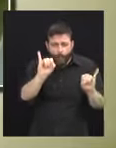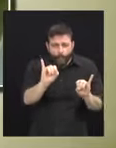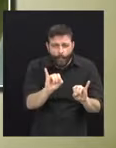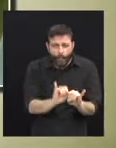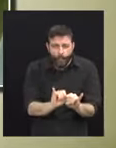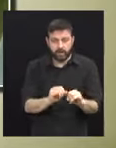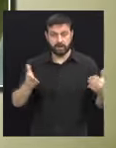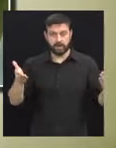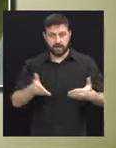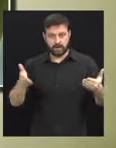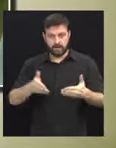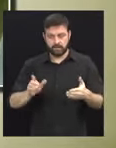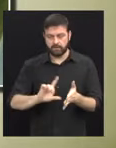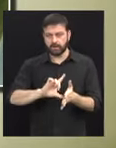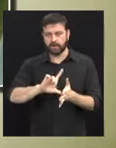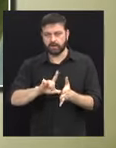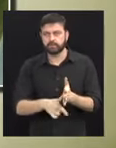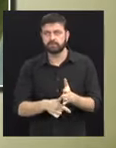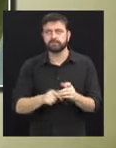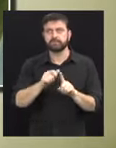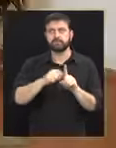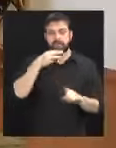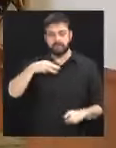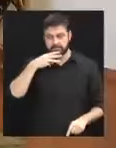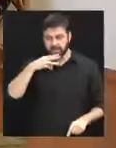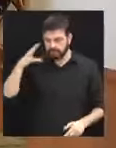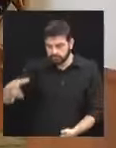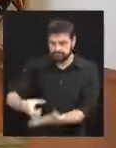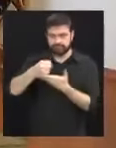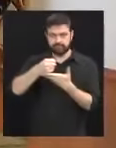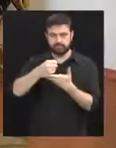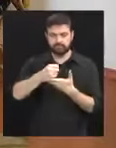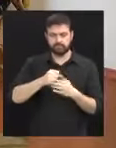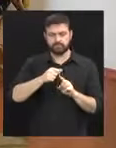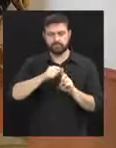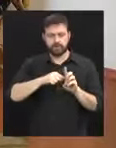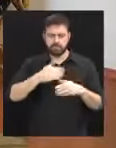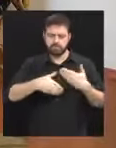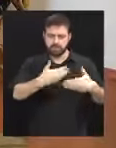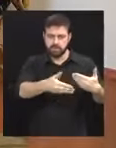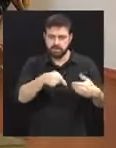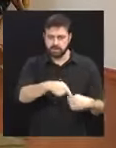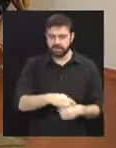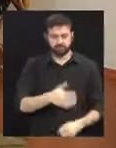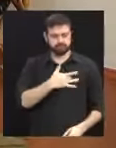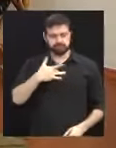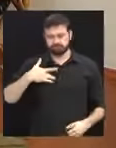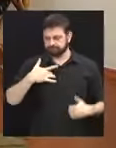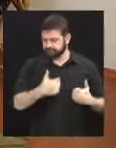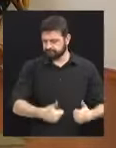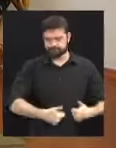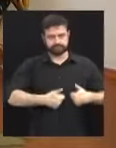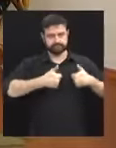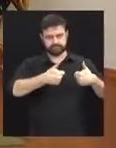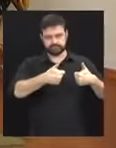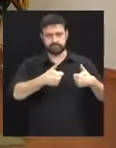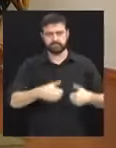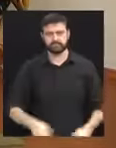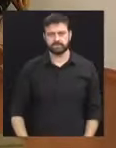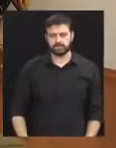E agora, foi em março o resgate, agora depois de alguns meses ele está totalmente